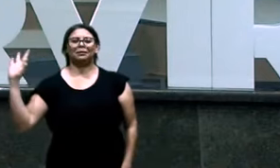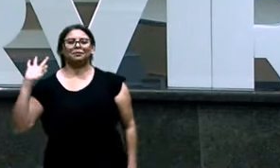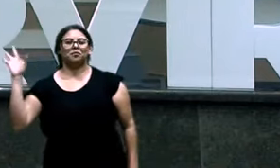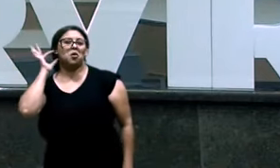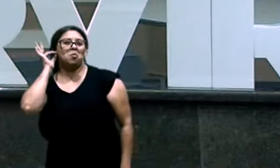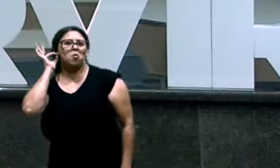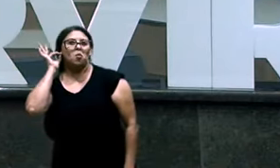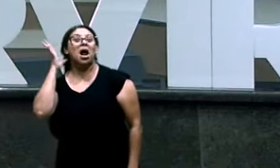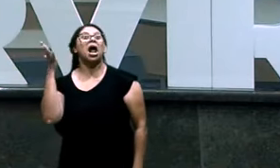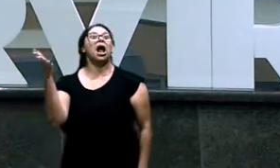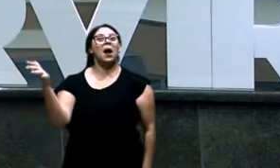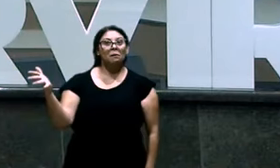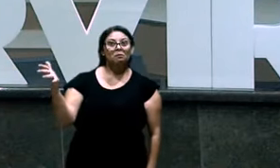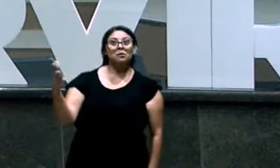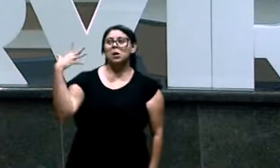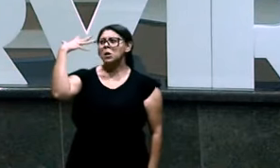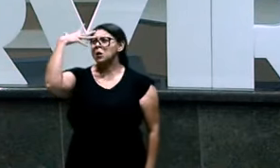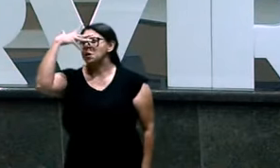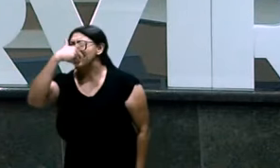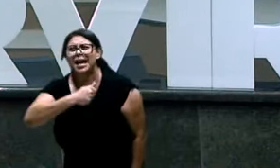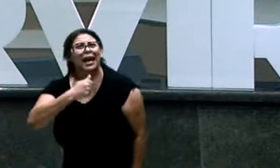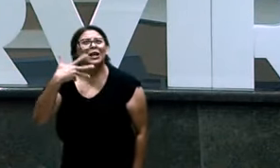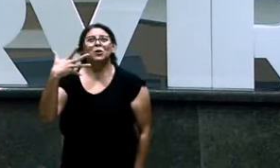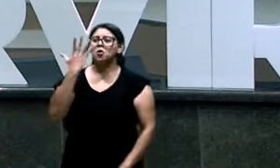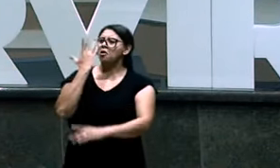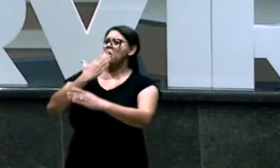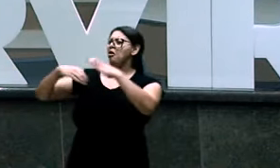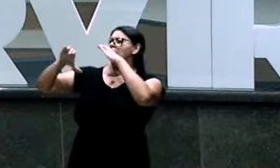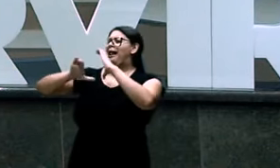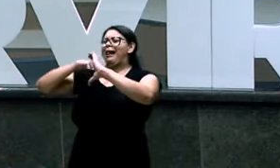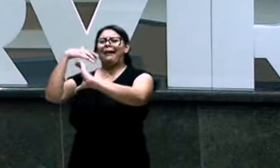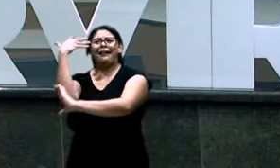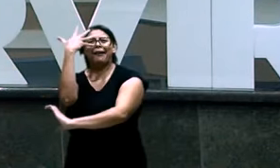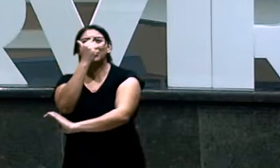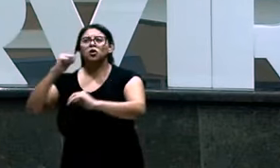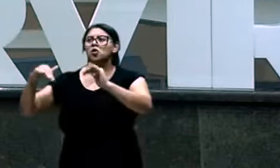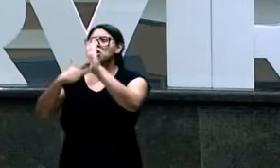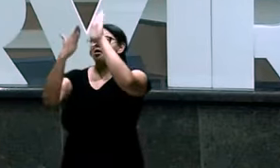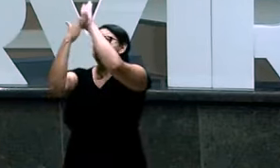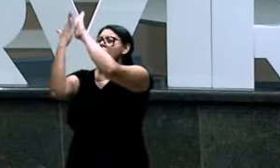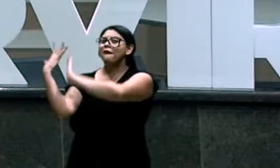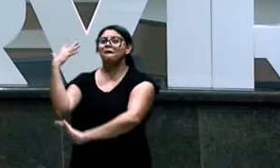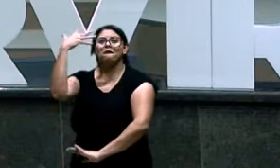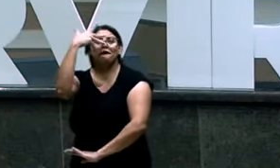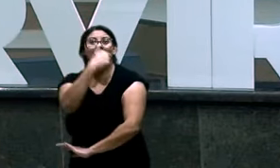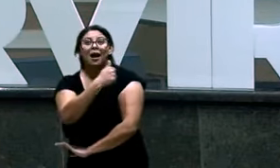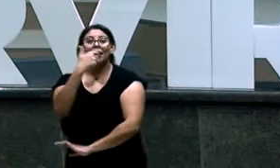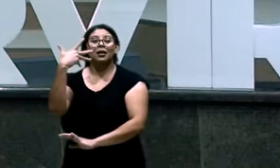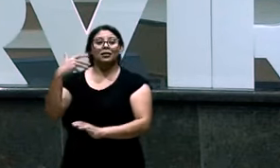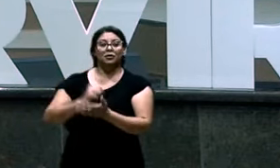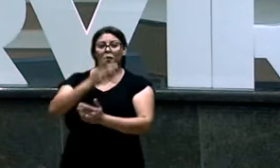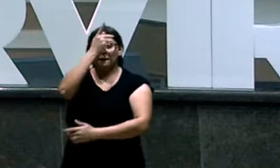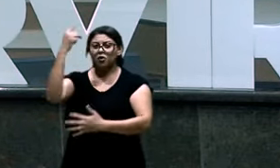instrumentos. Se você olhasse para o lado, a orquestra, os filhos de Jedutum e os filhos de Ramã. Logo eu pensei: agora